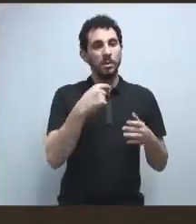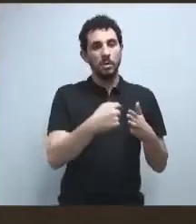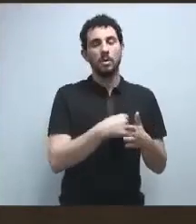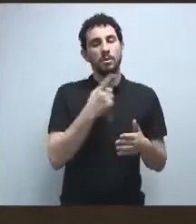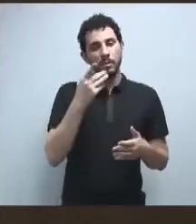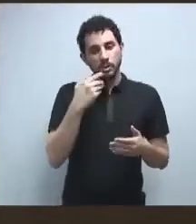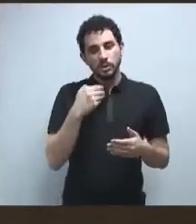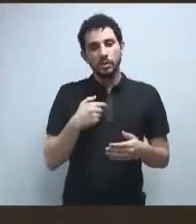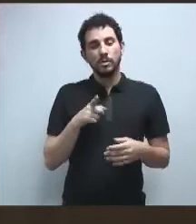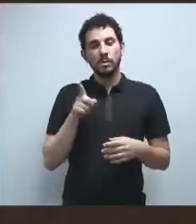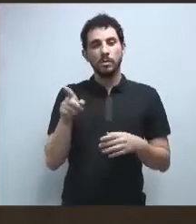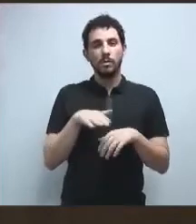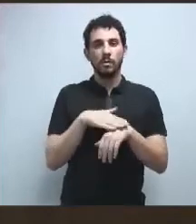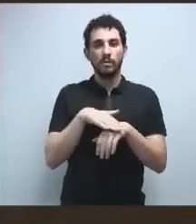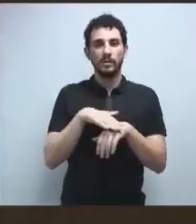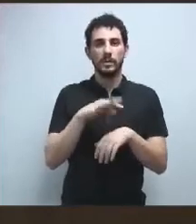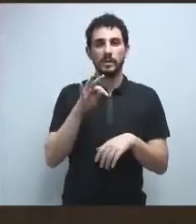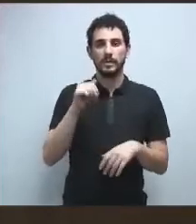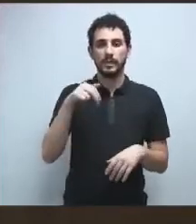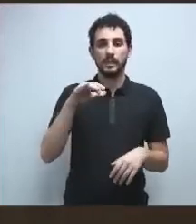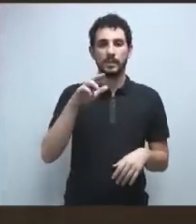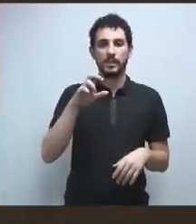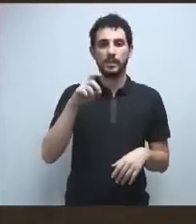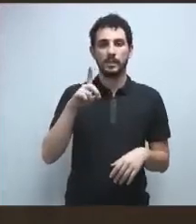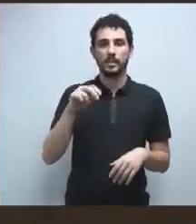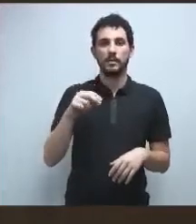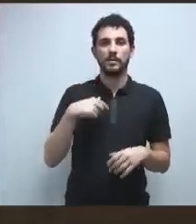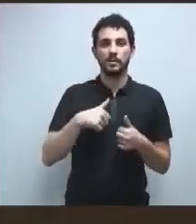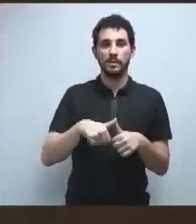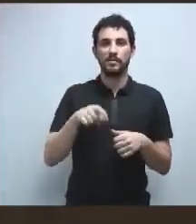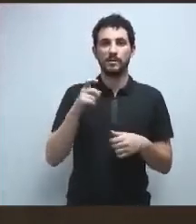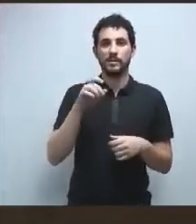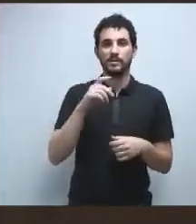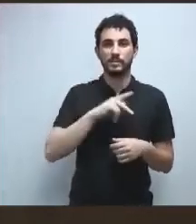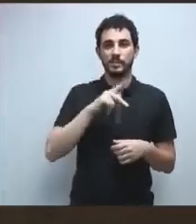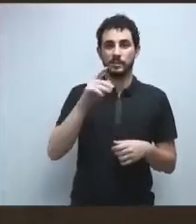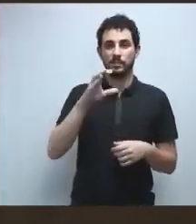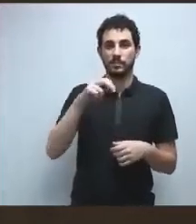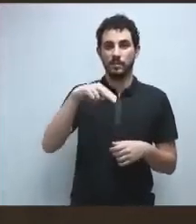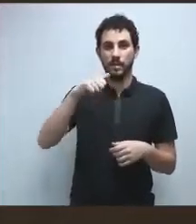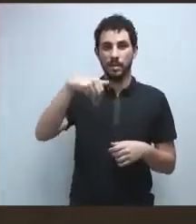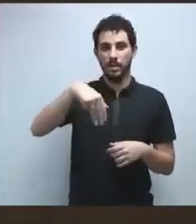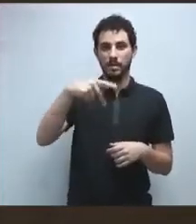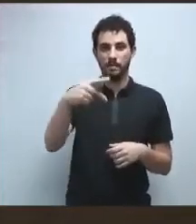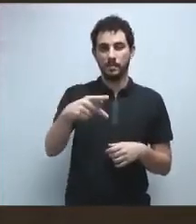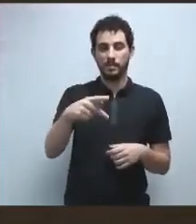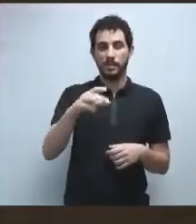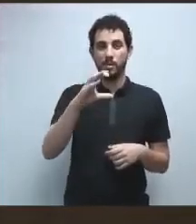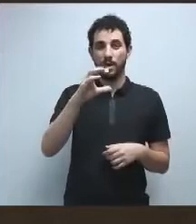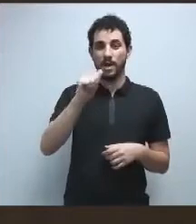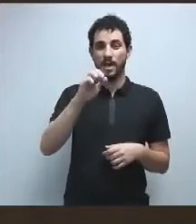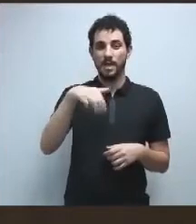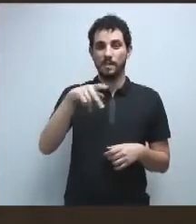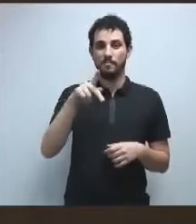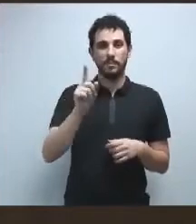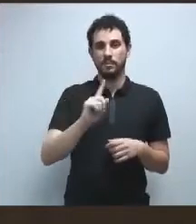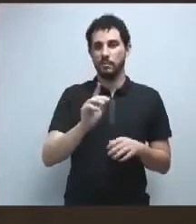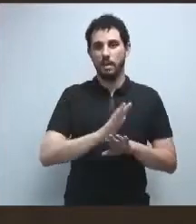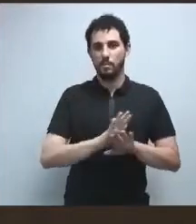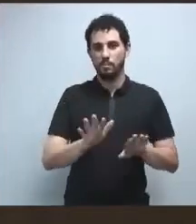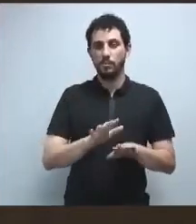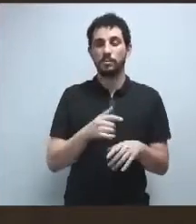o doutor tancredo eu fui até lá com o presidente da conep e gera conamp não mais caep e